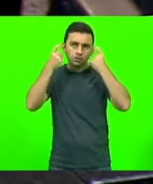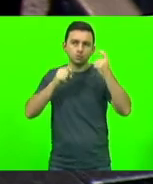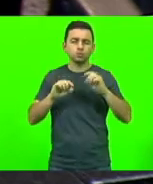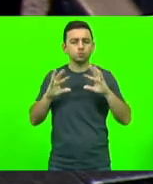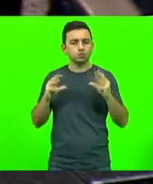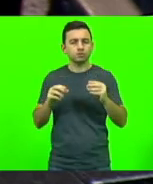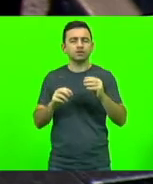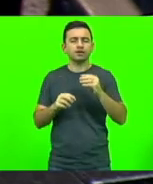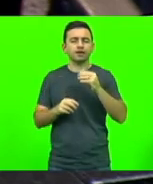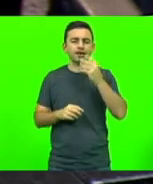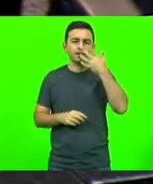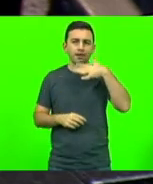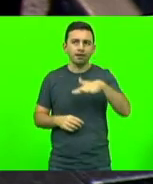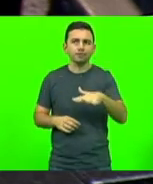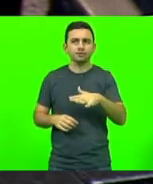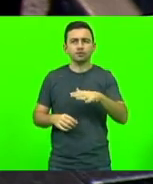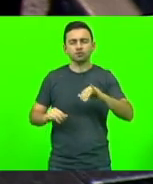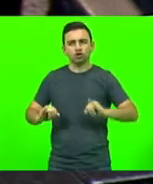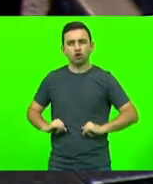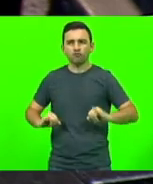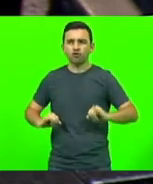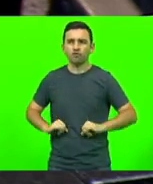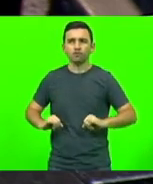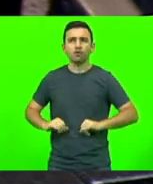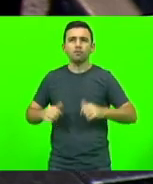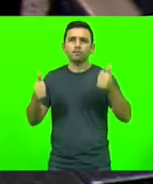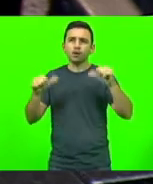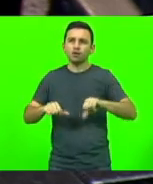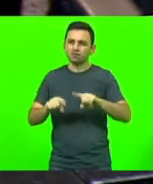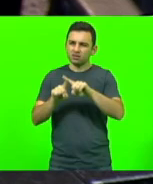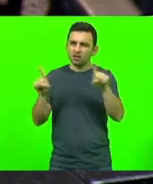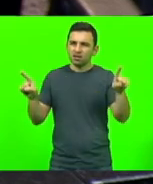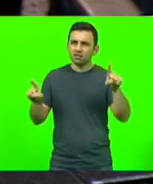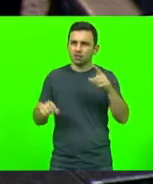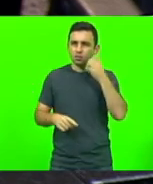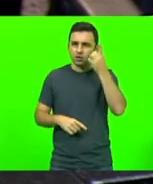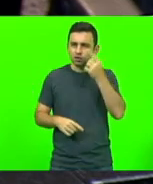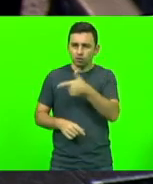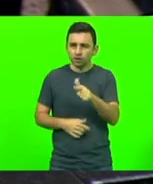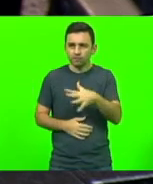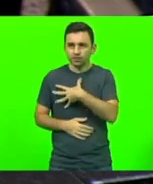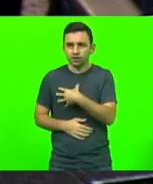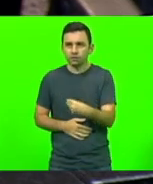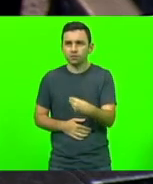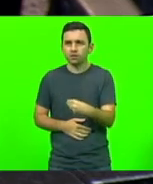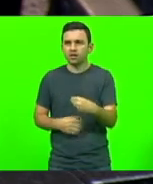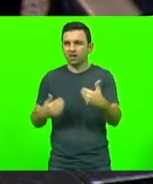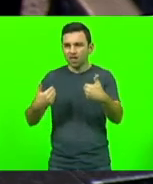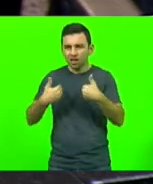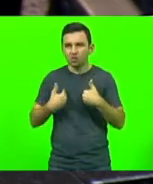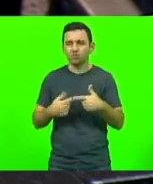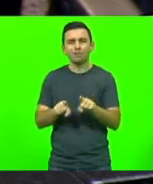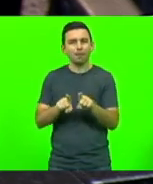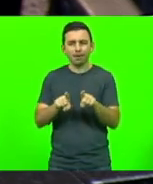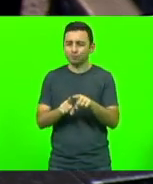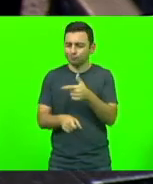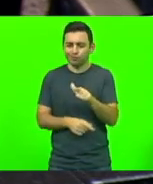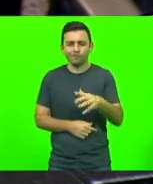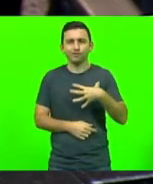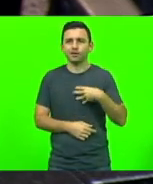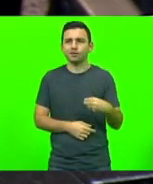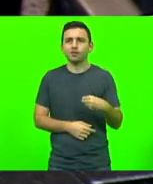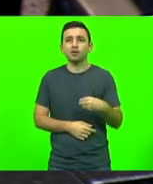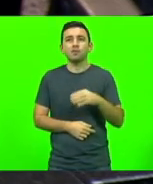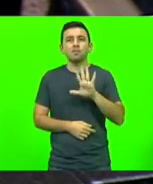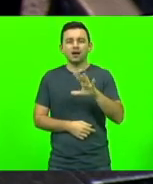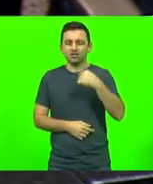crianças que estão sofrendo na ponta. Se você, deputado, não tem filho nessa idade, olha, eu também não tenho, mas isso não